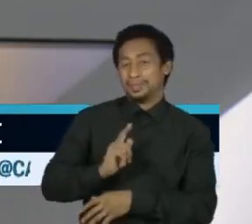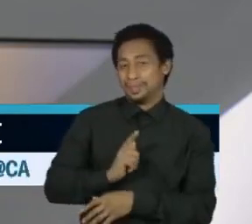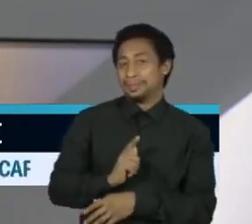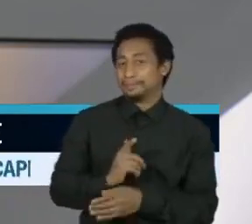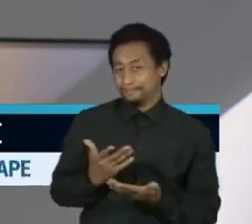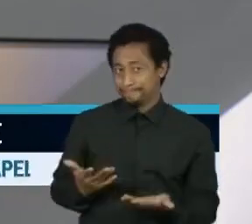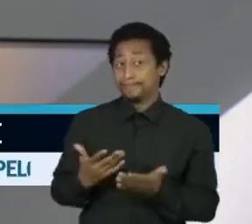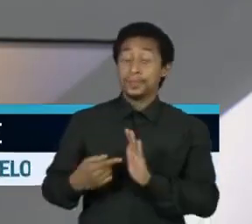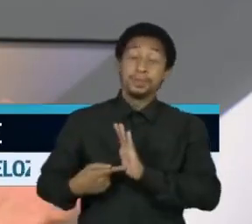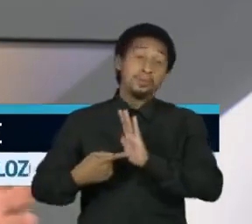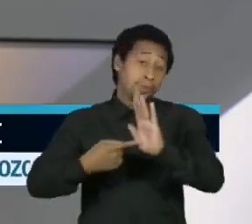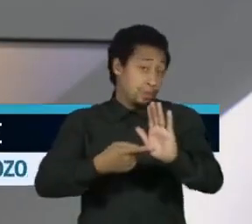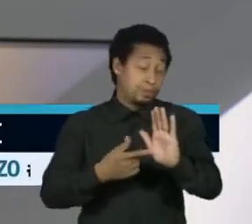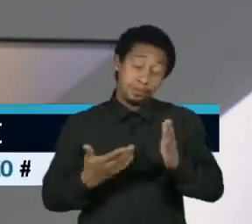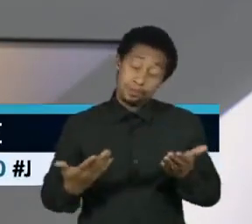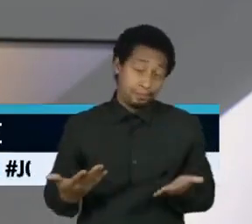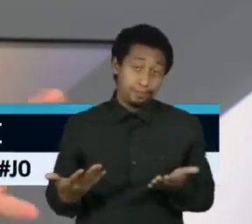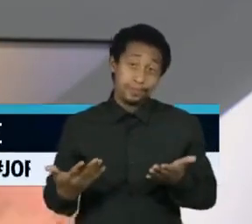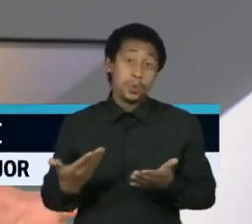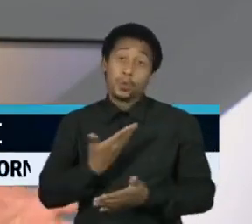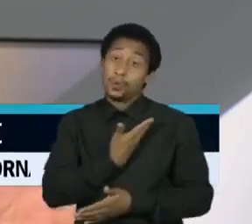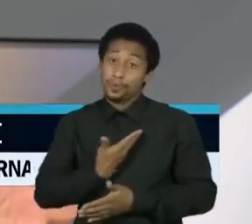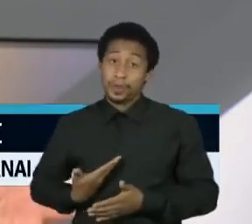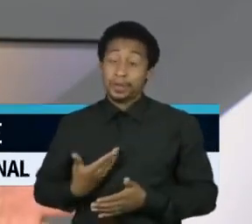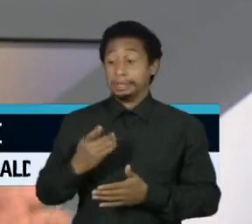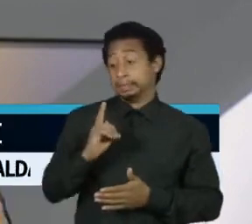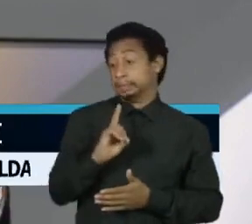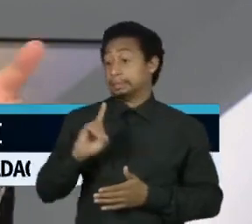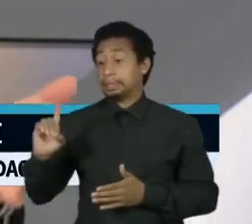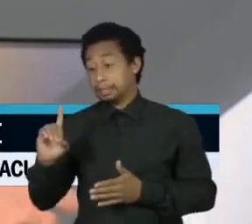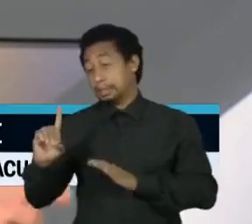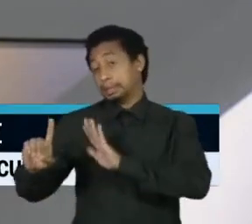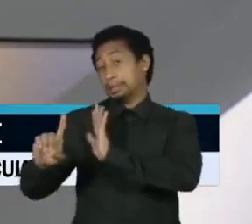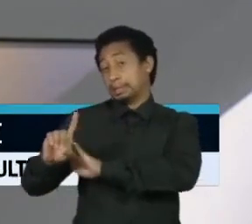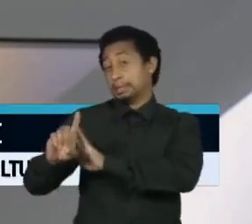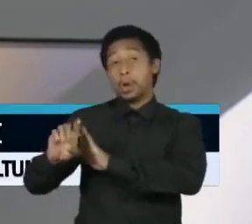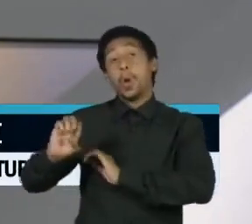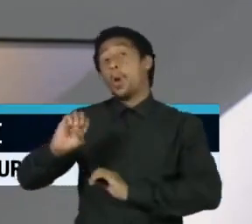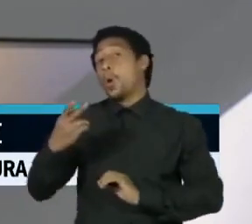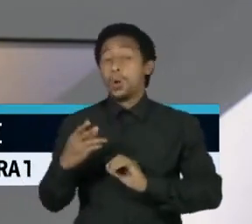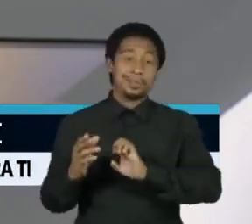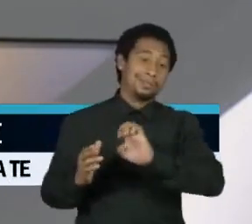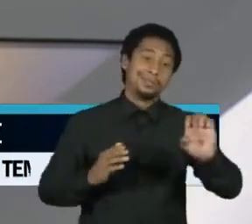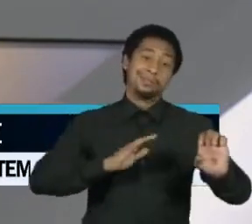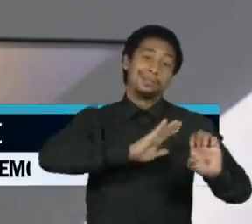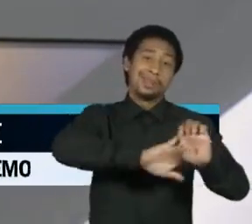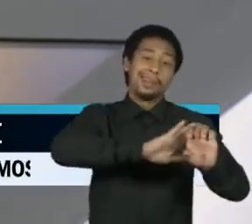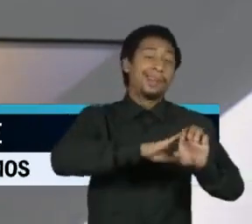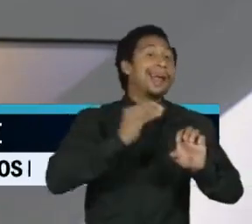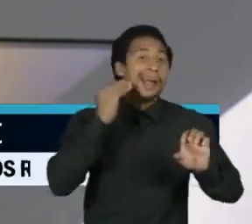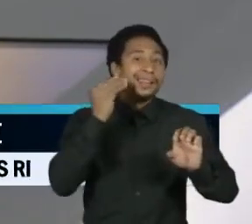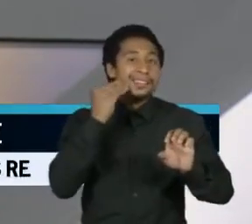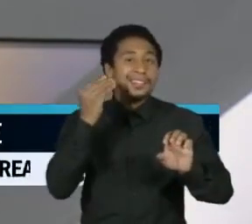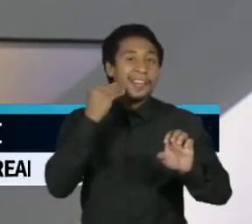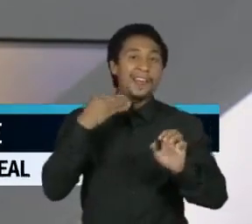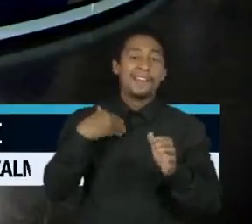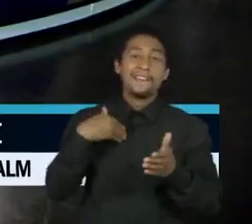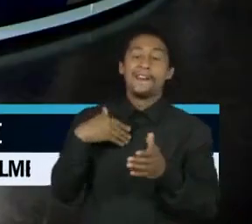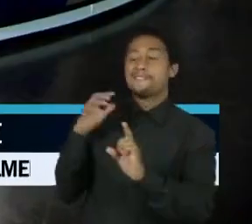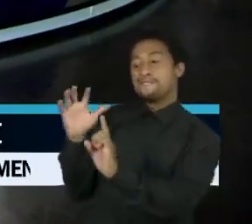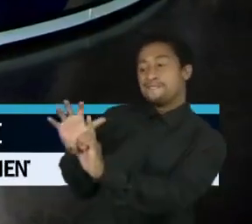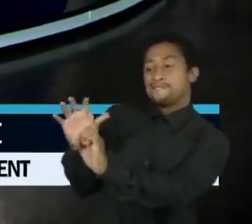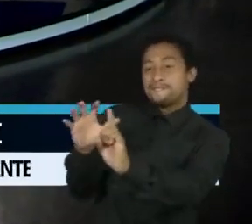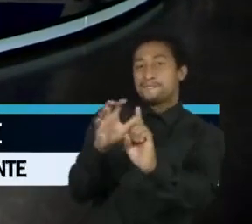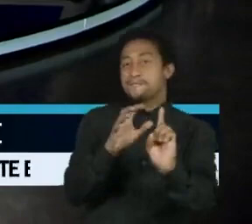caso, um governo, seja ele de direita ou de esquerda, tenta impor a sua marca comprando o posicionamento desses deputados e